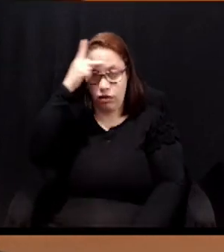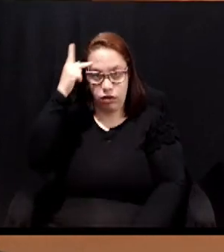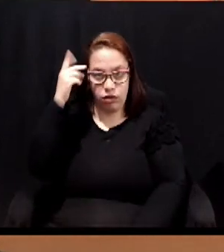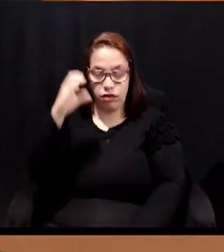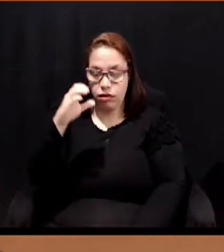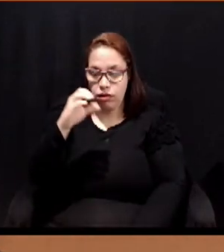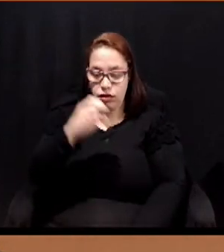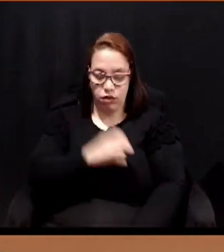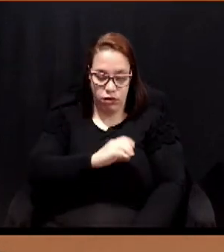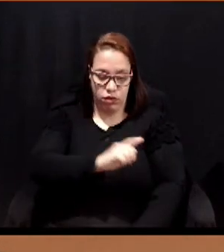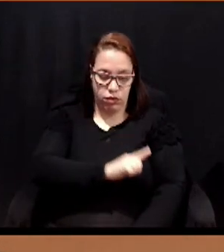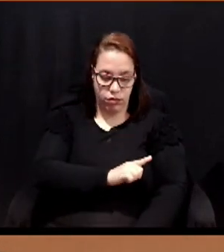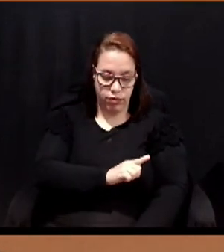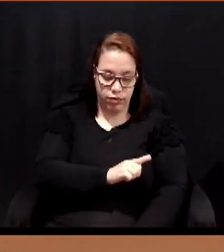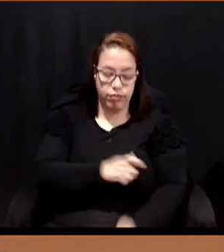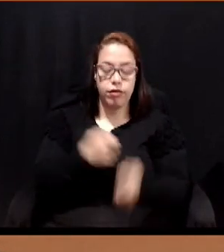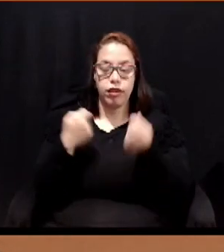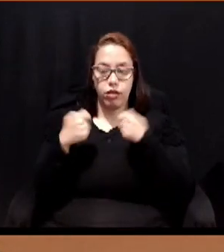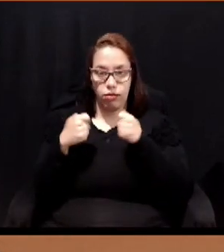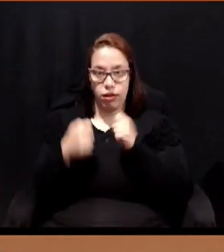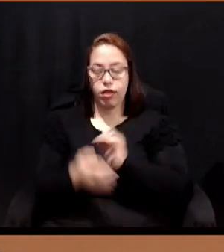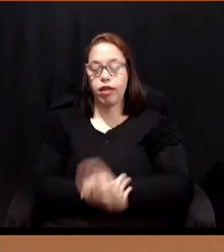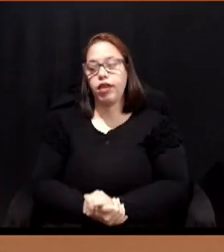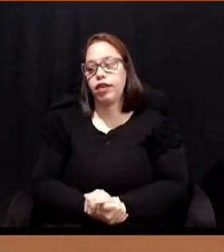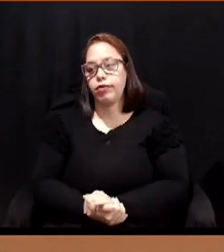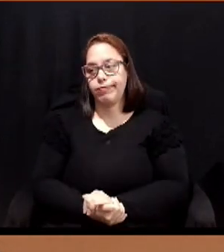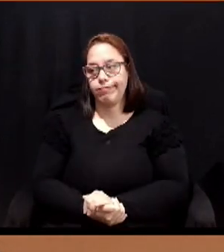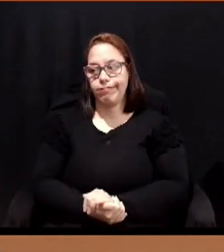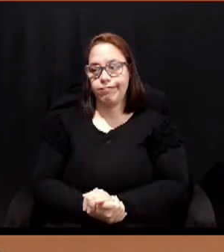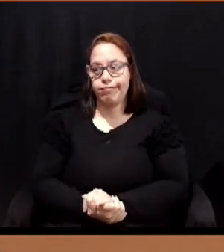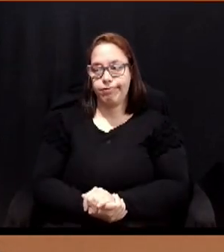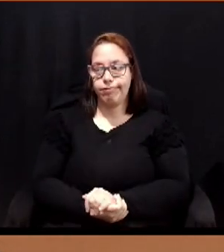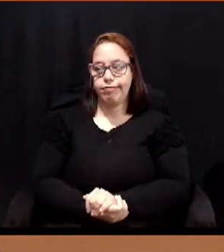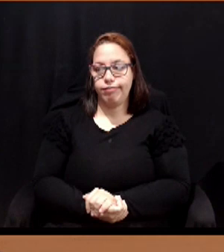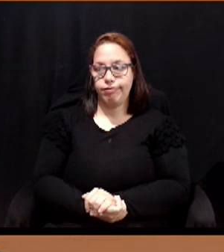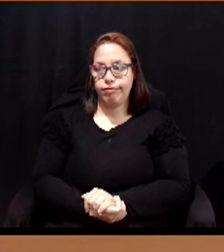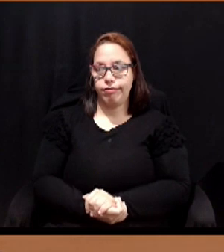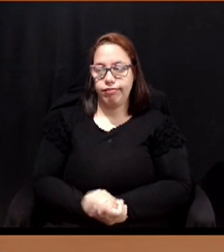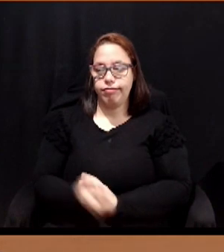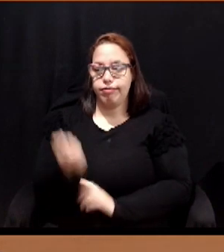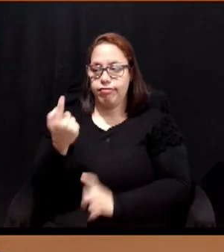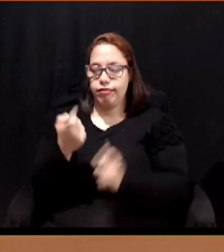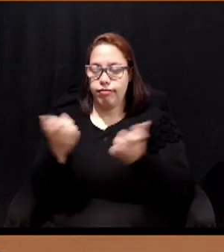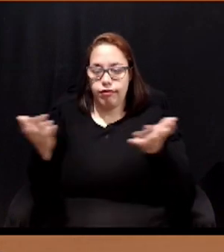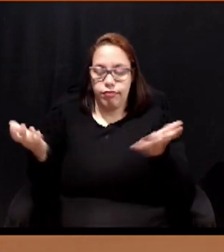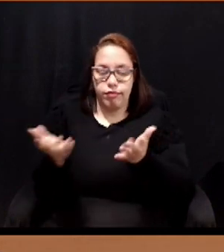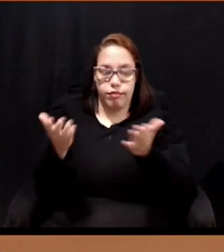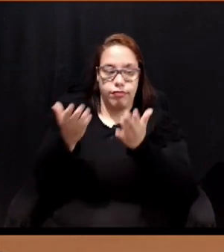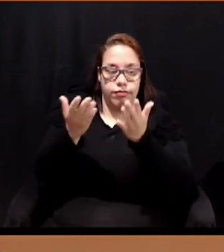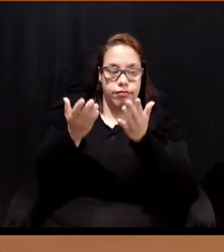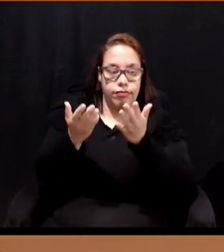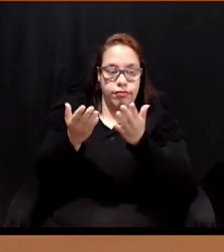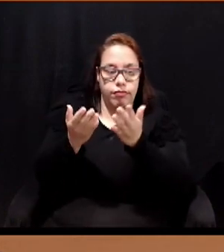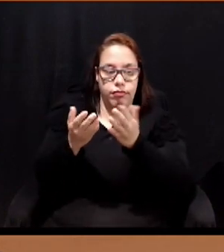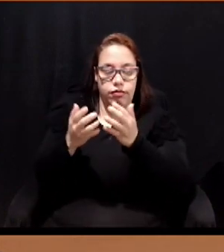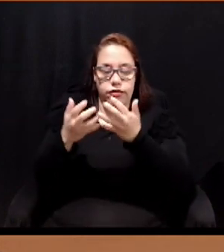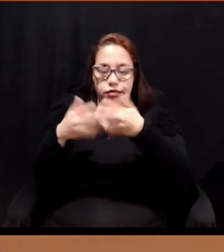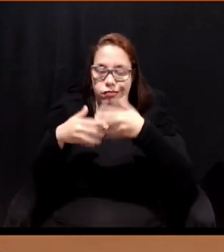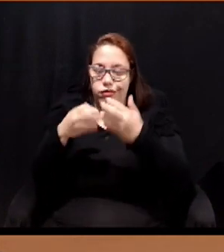que tanto precisa, né? Então, algumas iniciativas, sabe, que têm reflexos